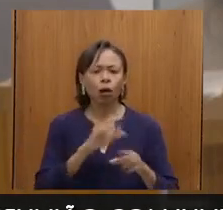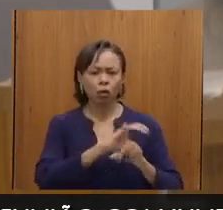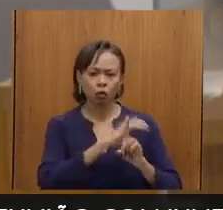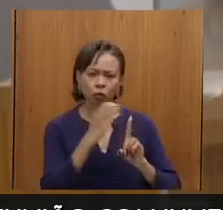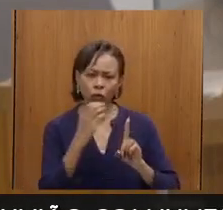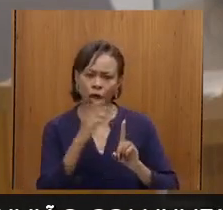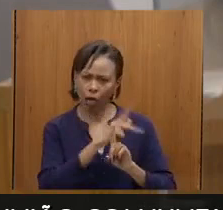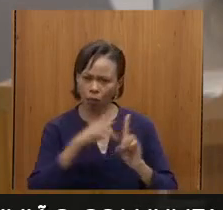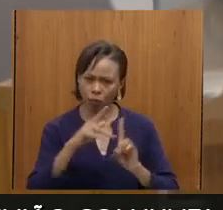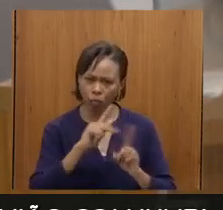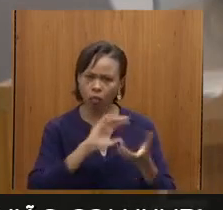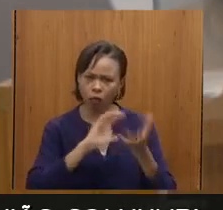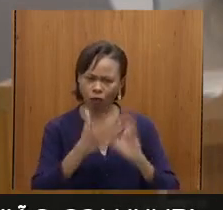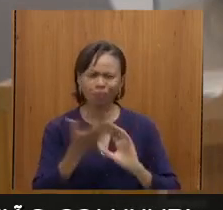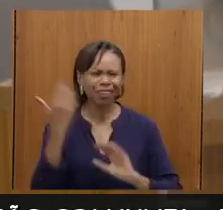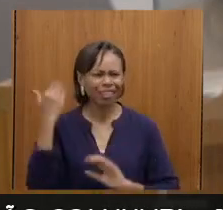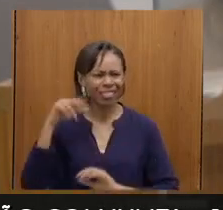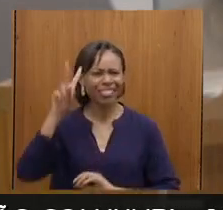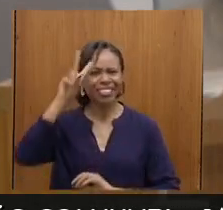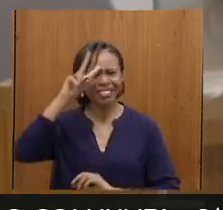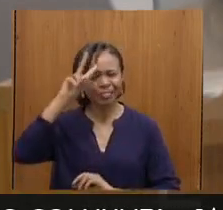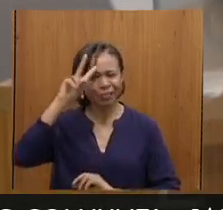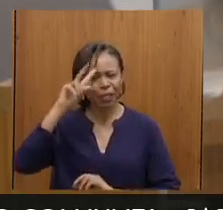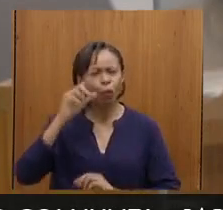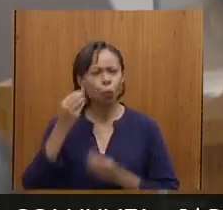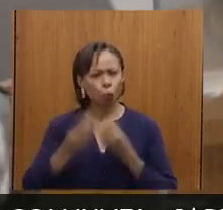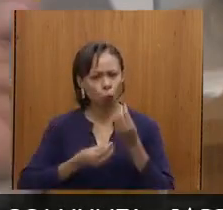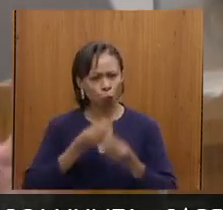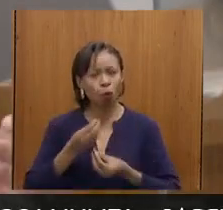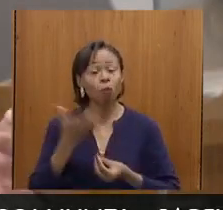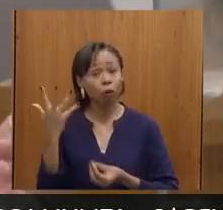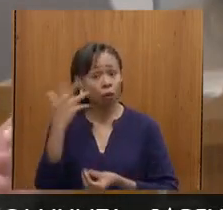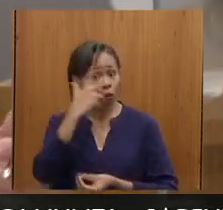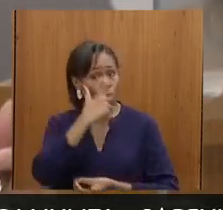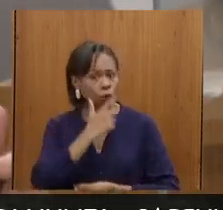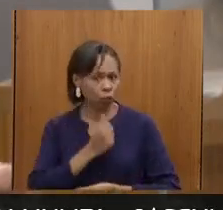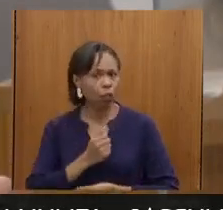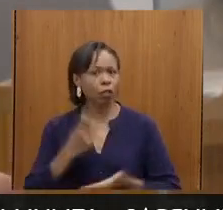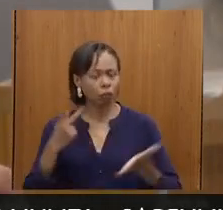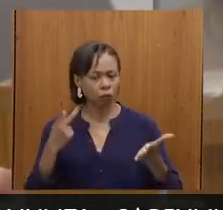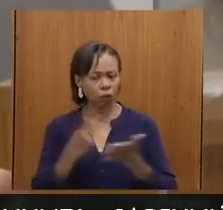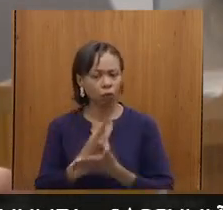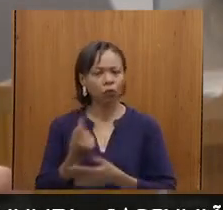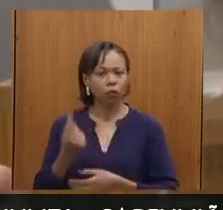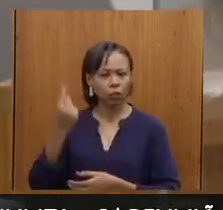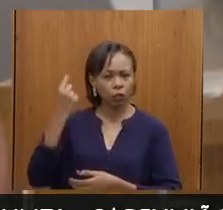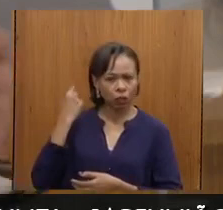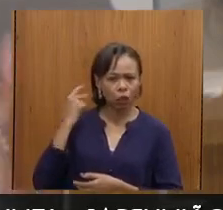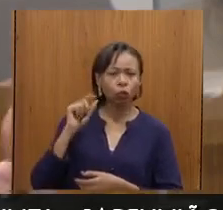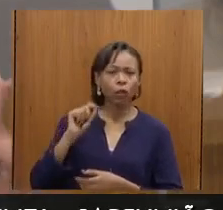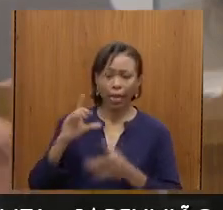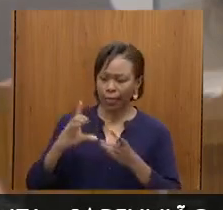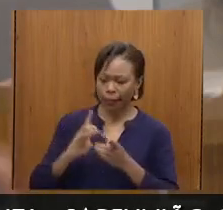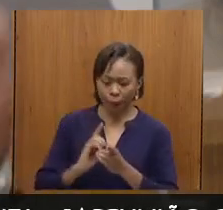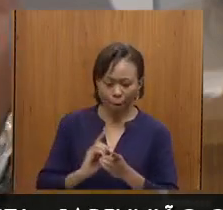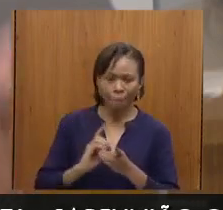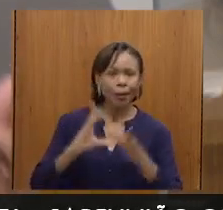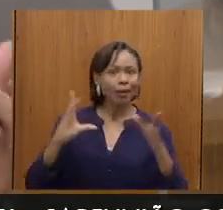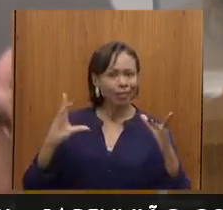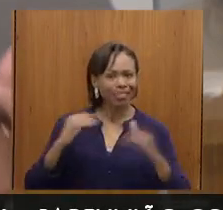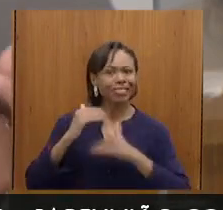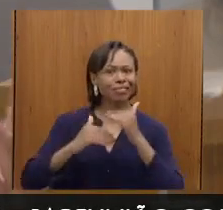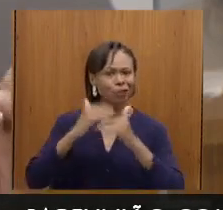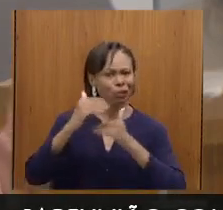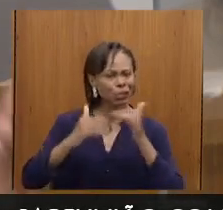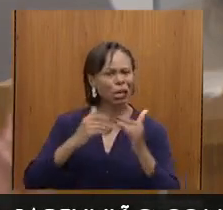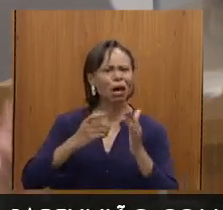e eu me recordo muito bem como foi até bonito do ponto de vista da democracia a construção